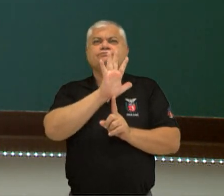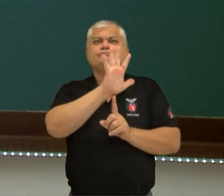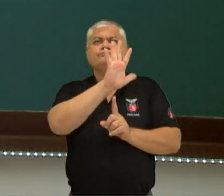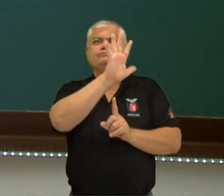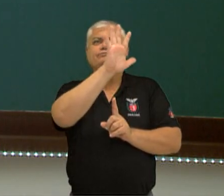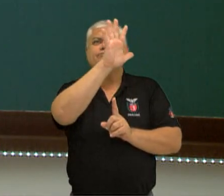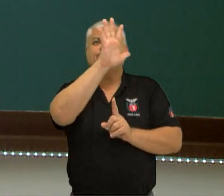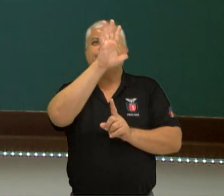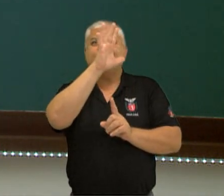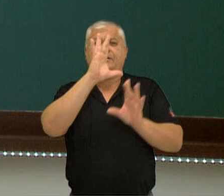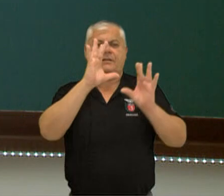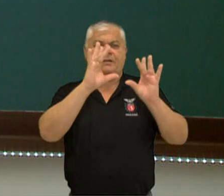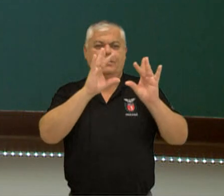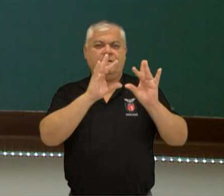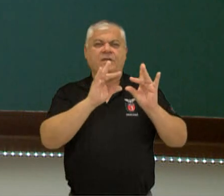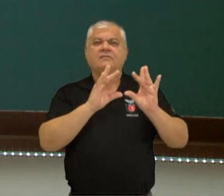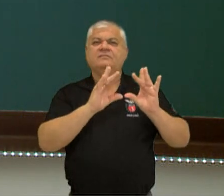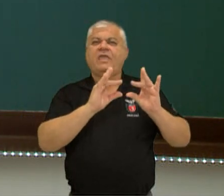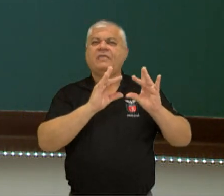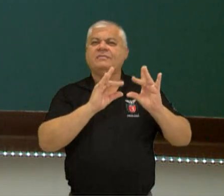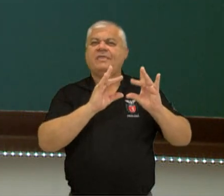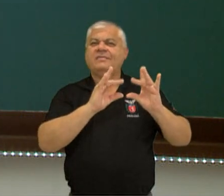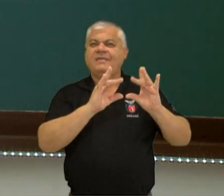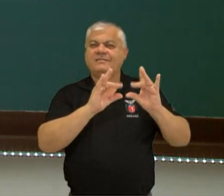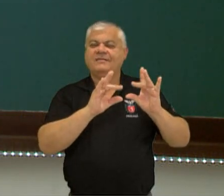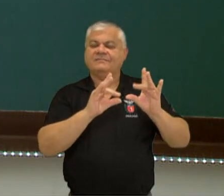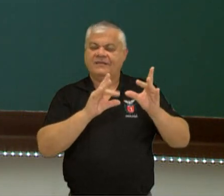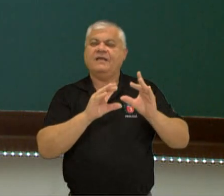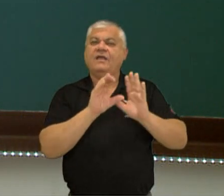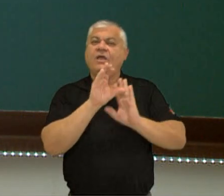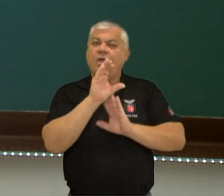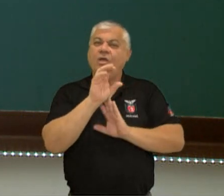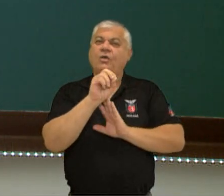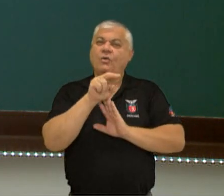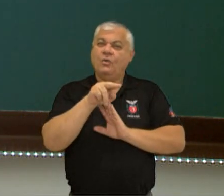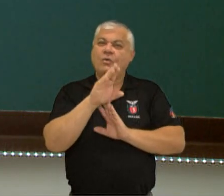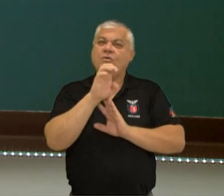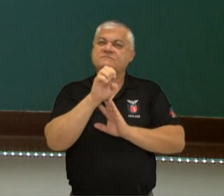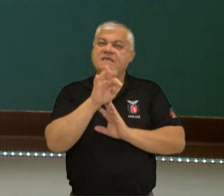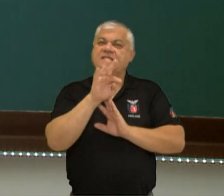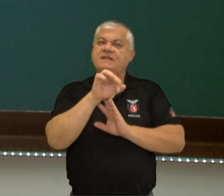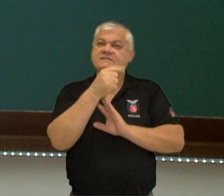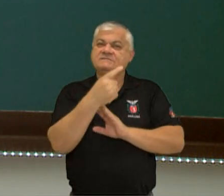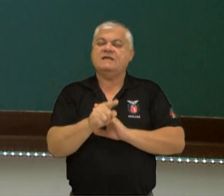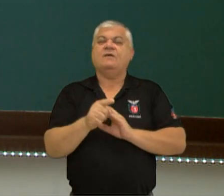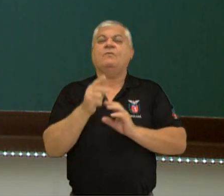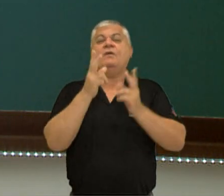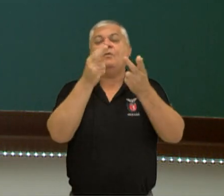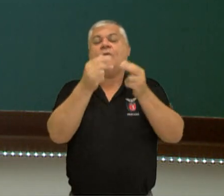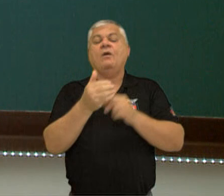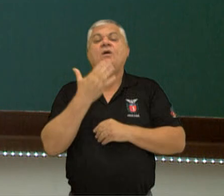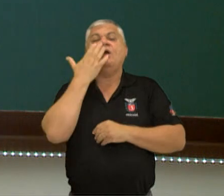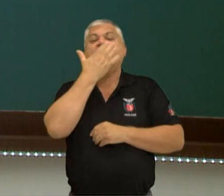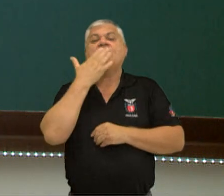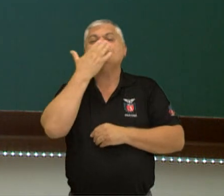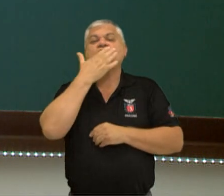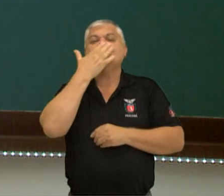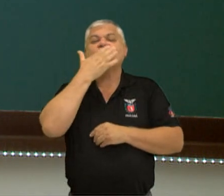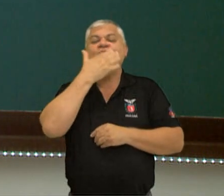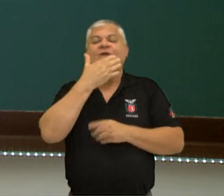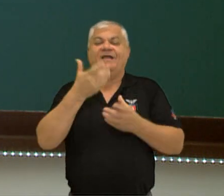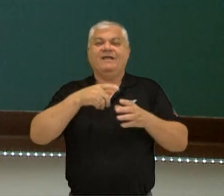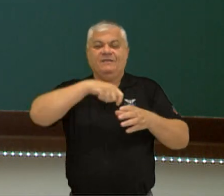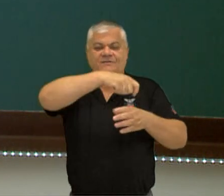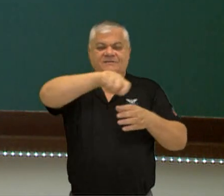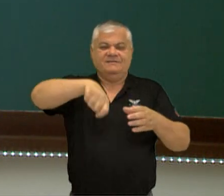os nossos solutos ali ficam mais concentrados e a gente concentra a quantidade de açúcar na calda do doce, por exemplo. Ou, lá